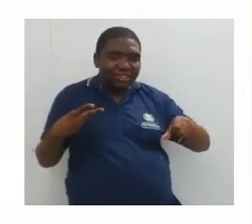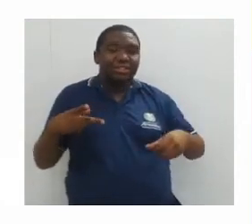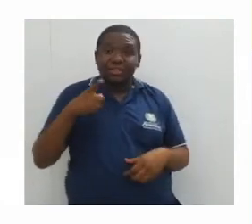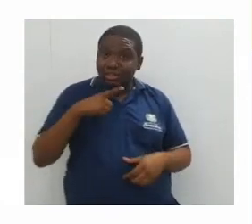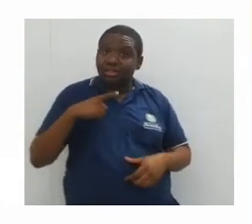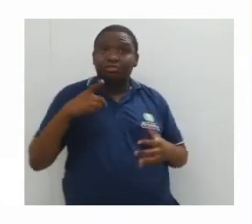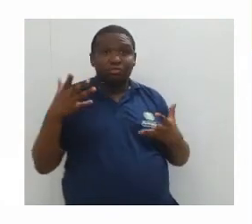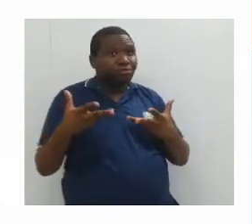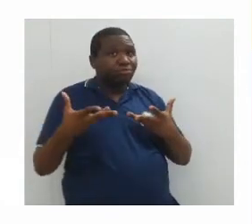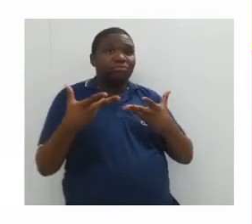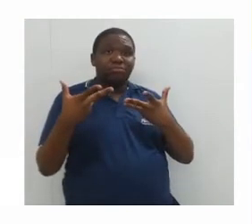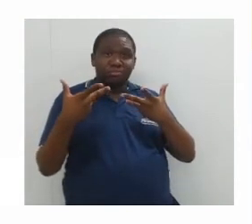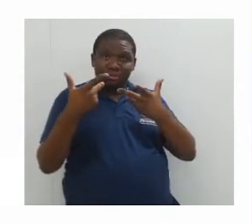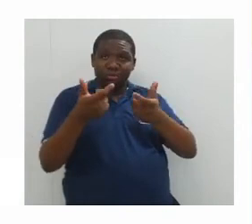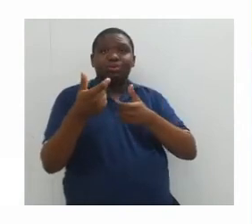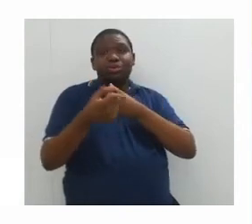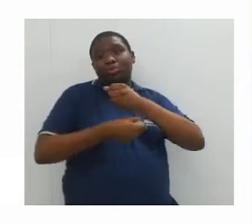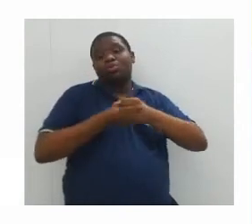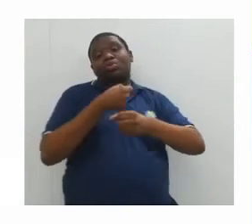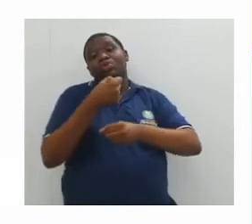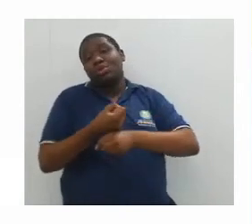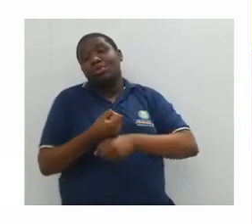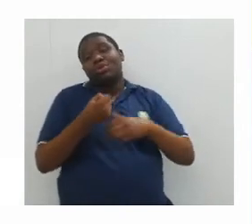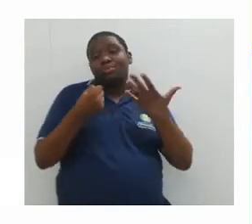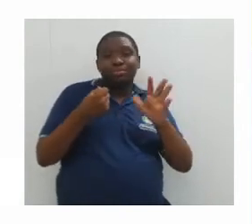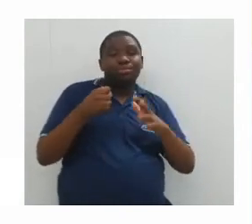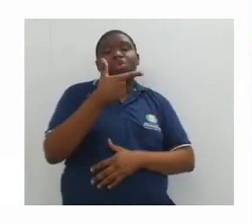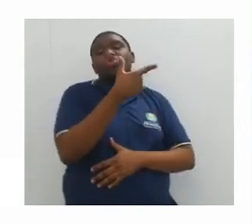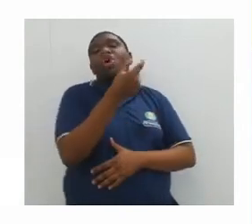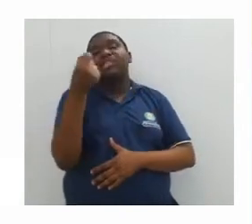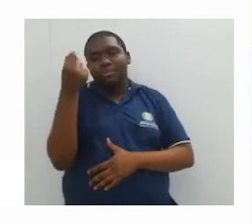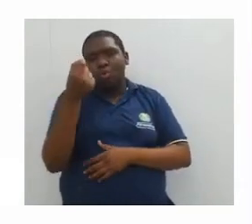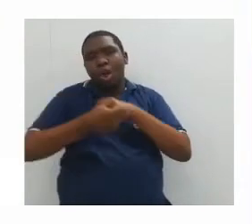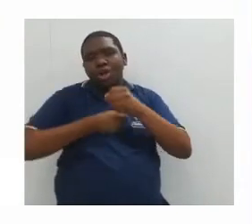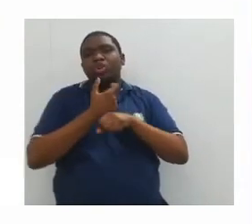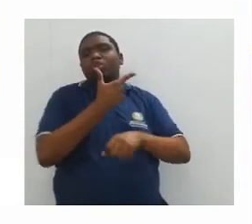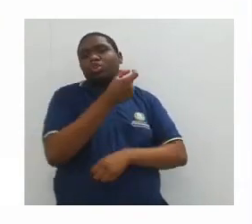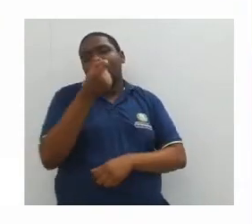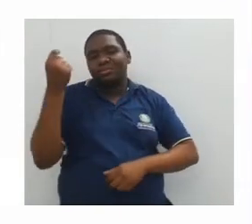grande sucesso aí na década de 2000 para cá, tá certo?